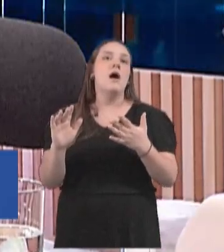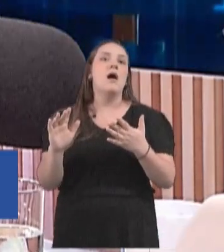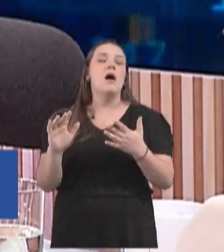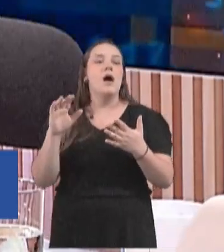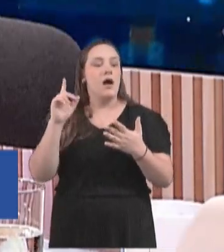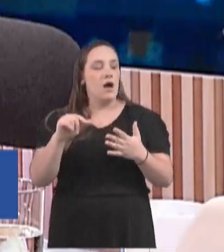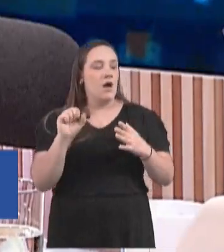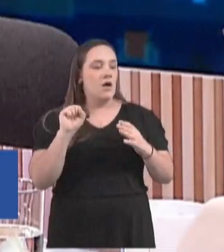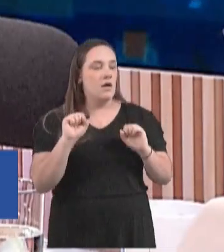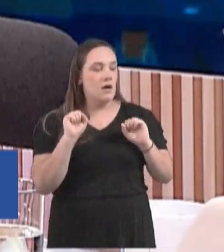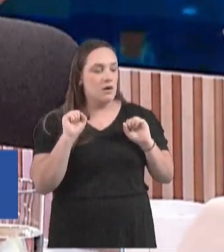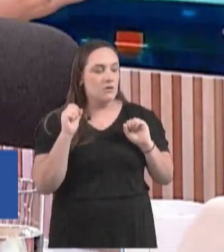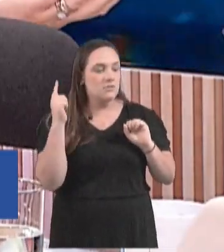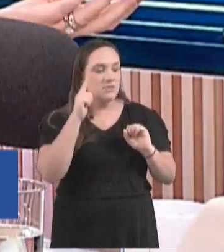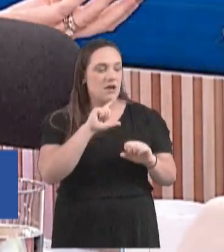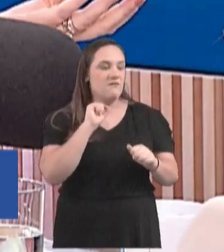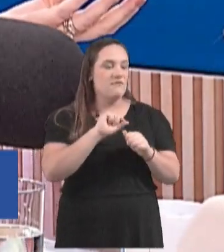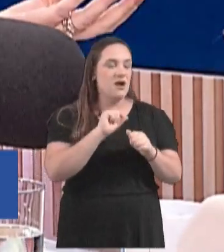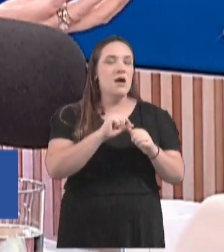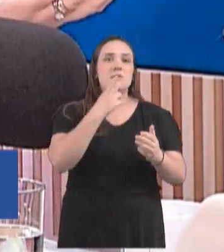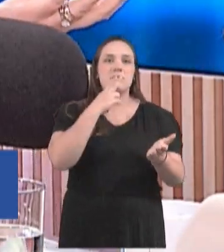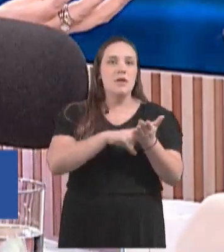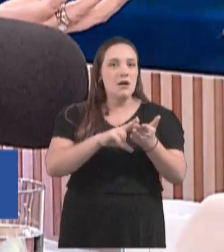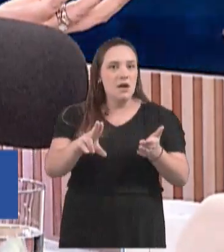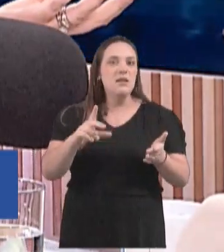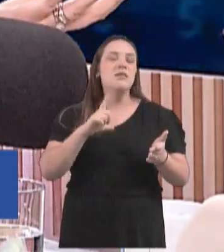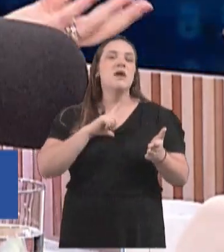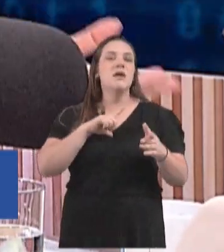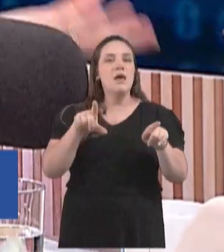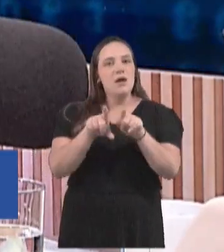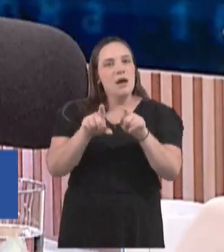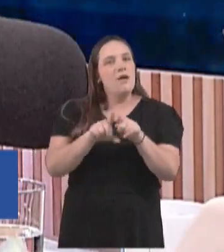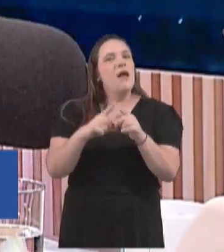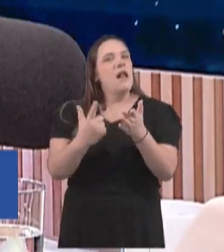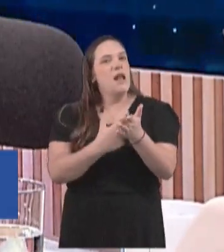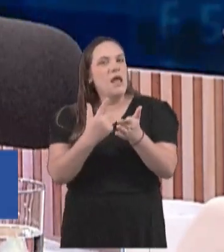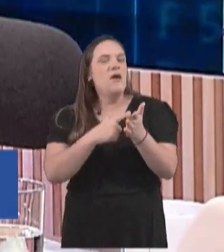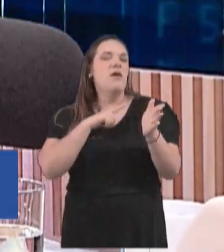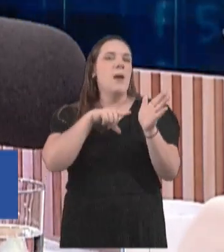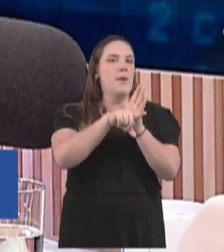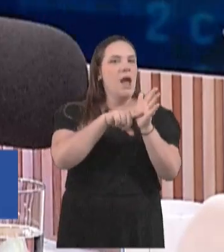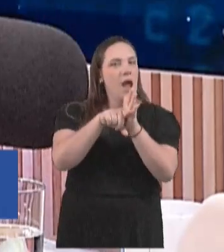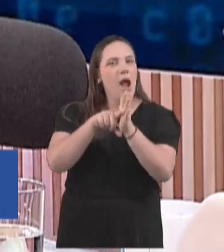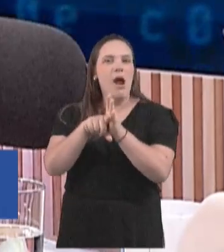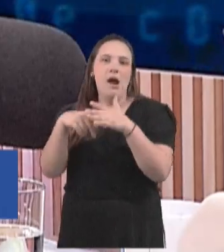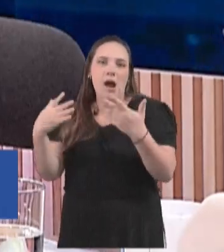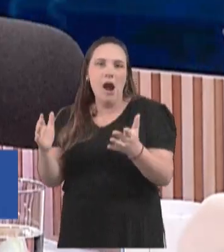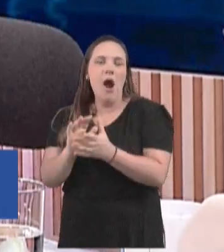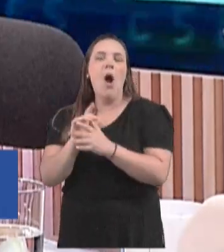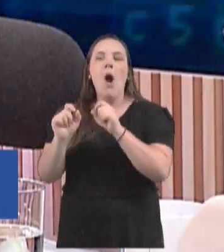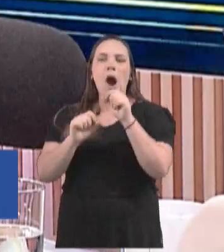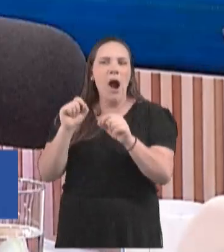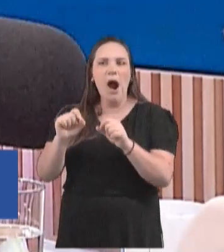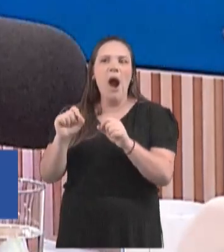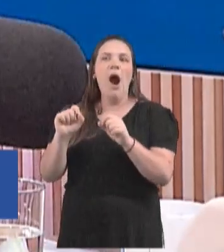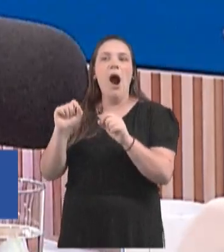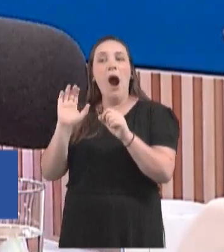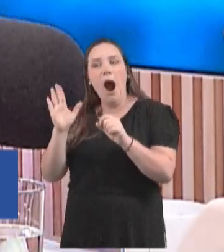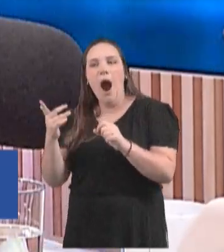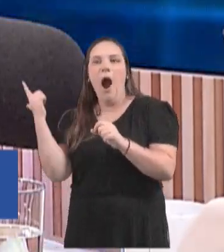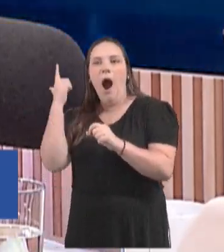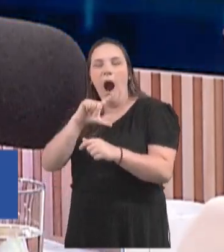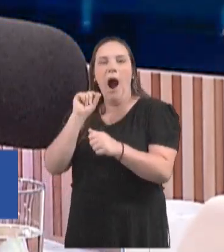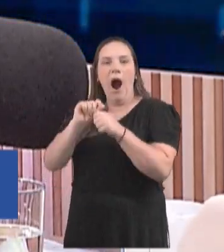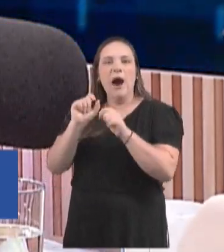uma carta. Nos últimos seminários a gente também pode apontar isso, fazer um levantamento, né, Tiago, do que está sendo aplicado.